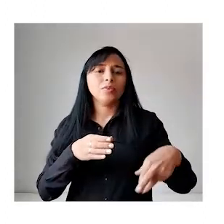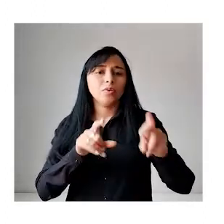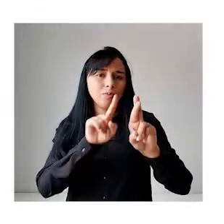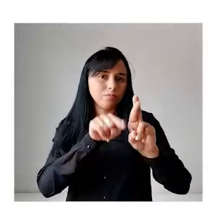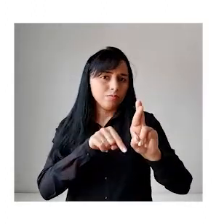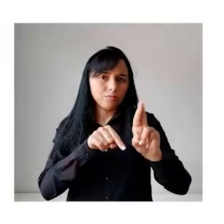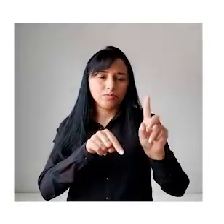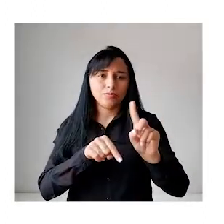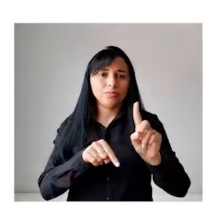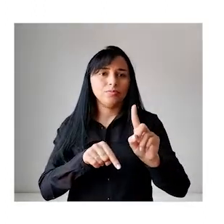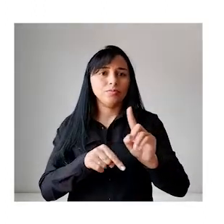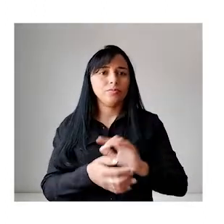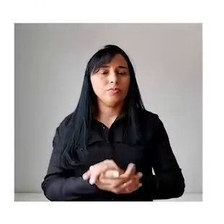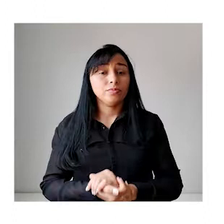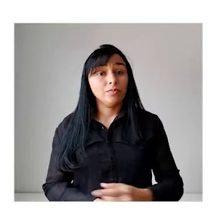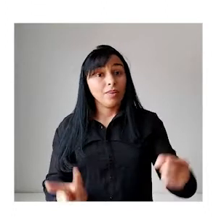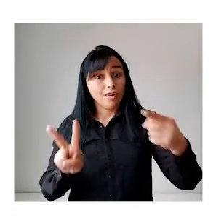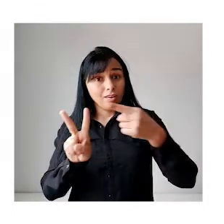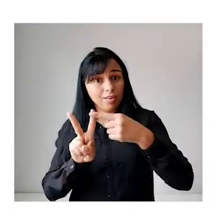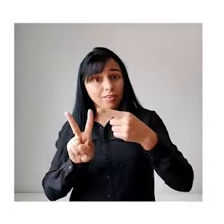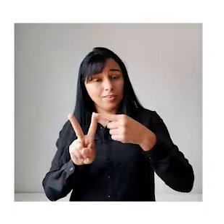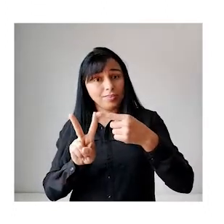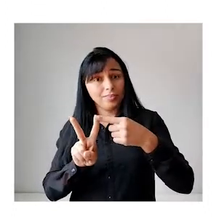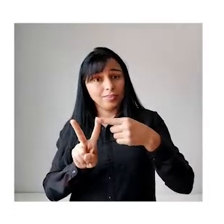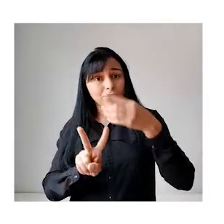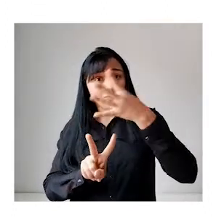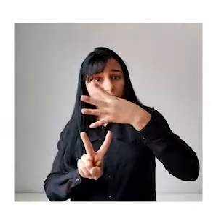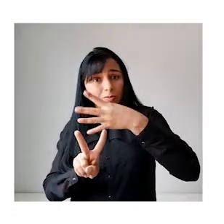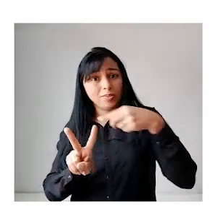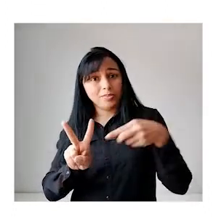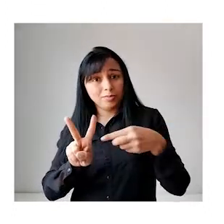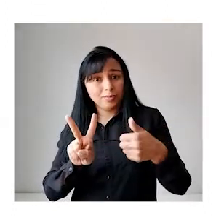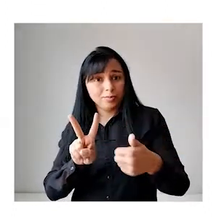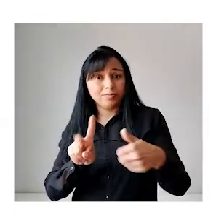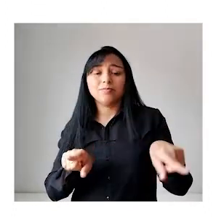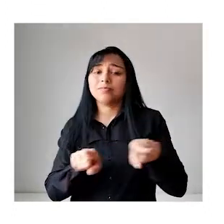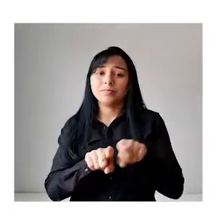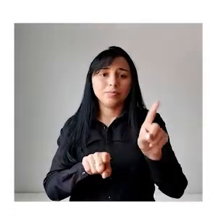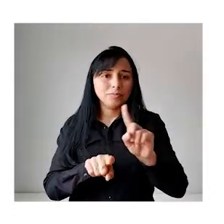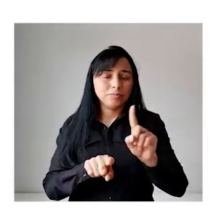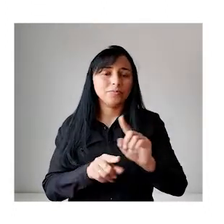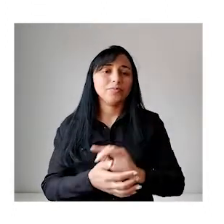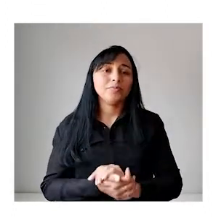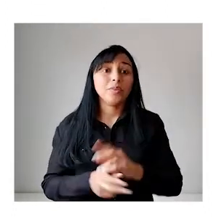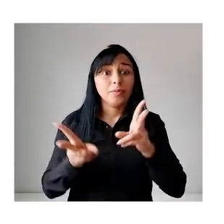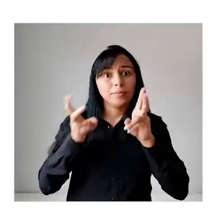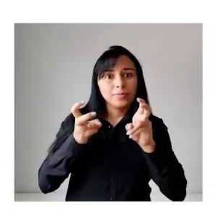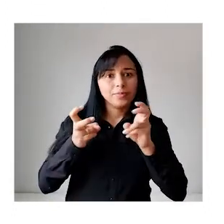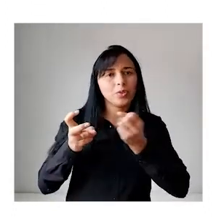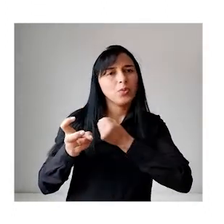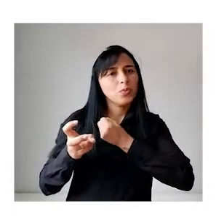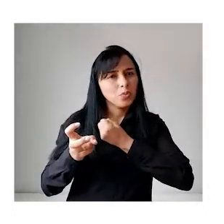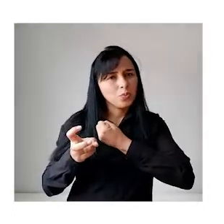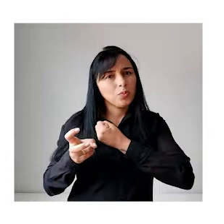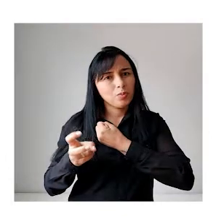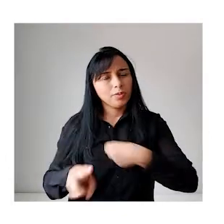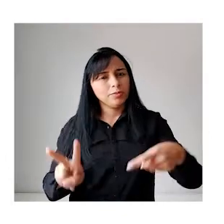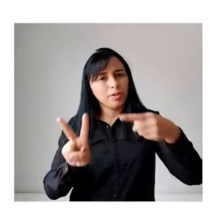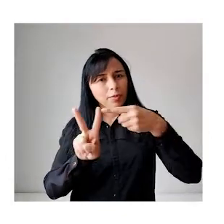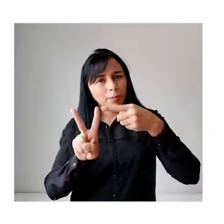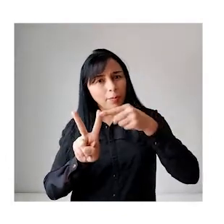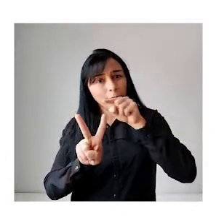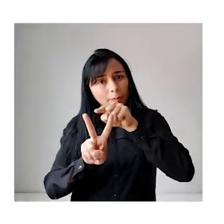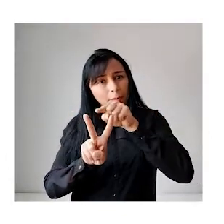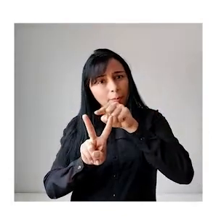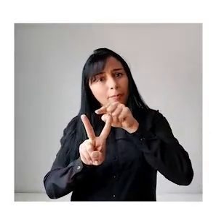81 não se define no conjunto dos números reais. Então, justamente por ela ter esses índices pares, não vamos